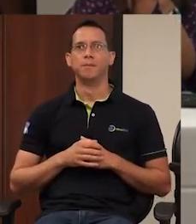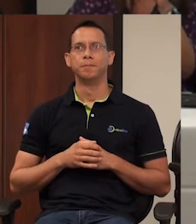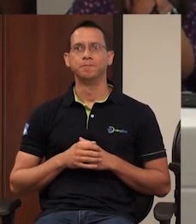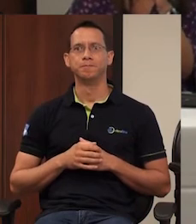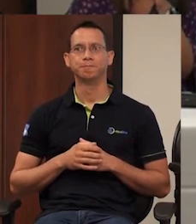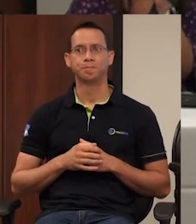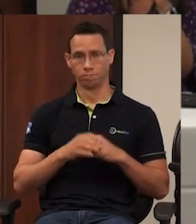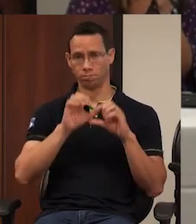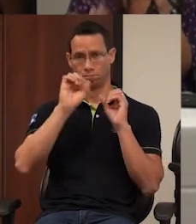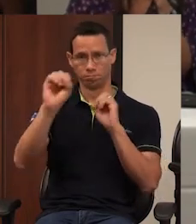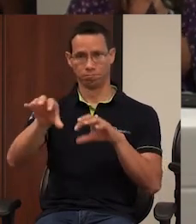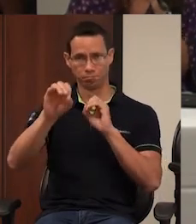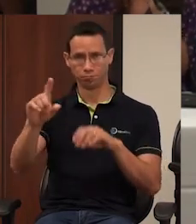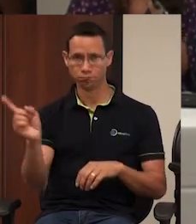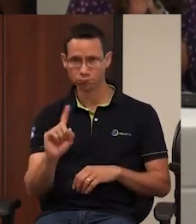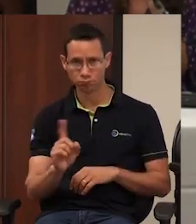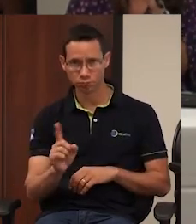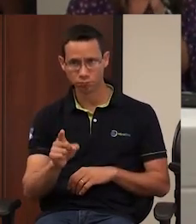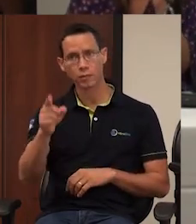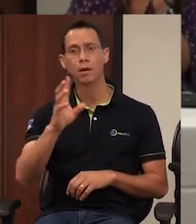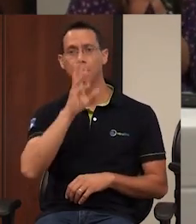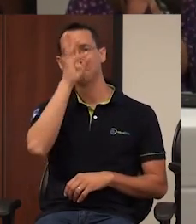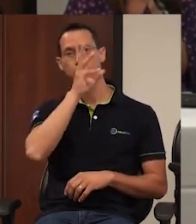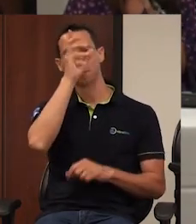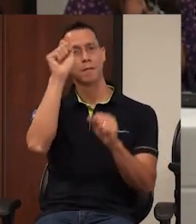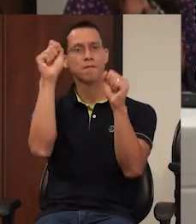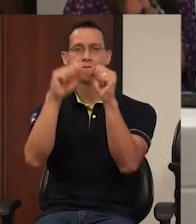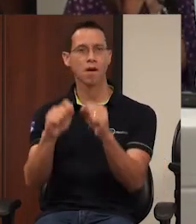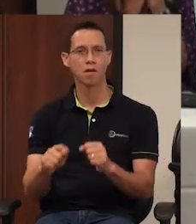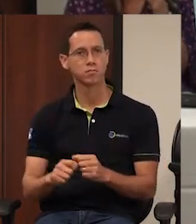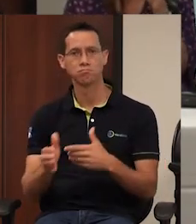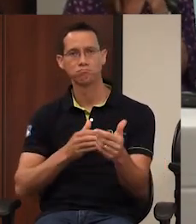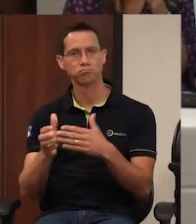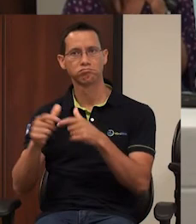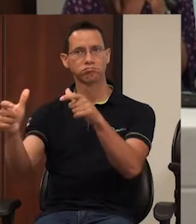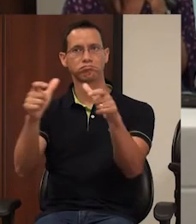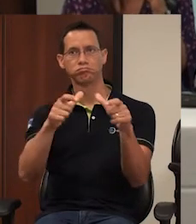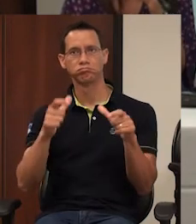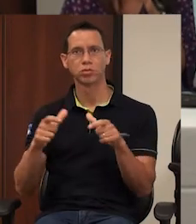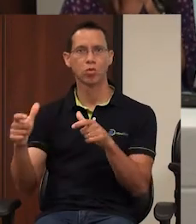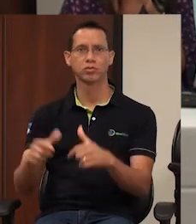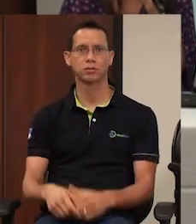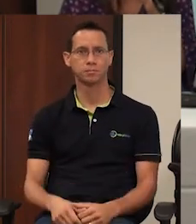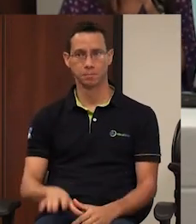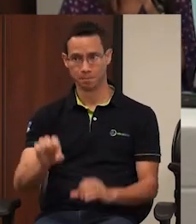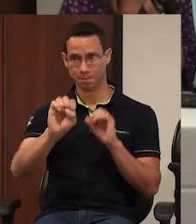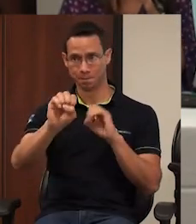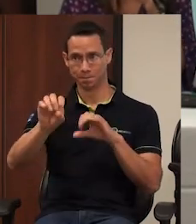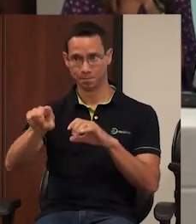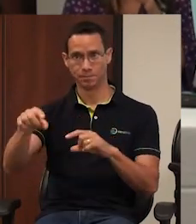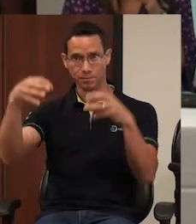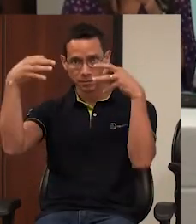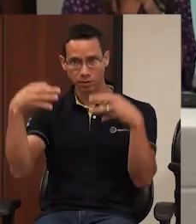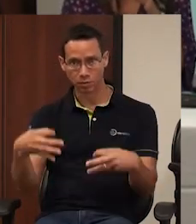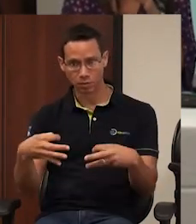Se não é ensinado, a pessoa faz, onde ela achar que deve, onde ela quiser. Mas se for ensinado,